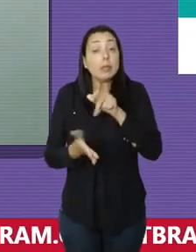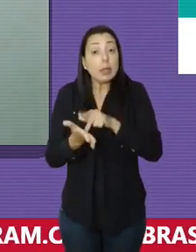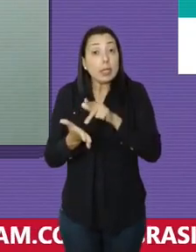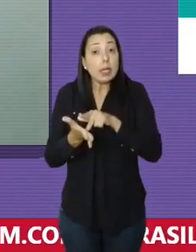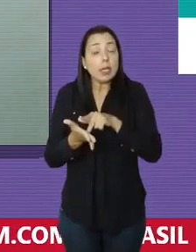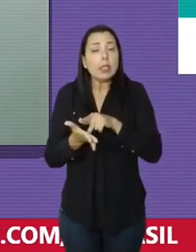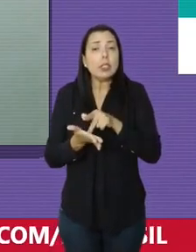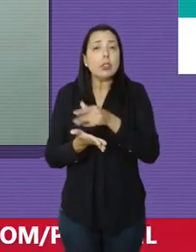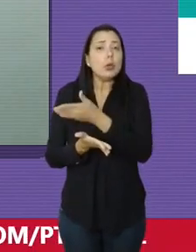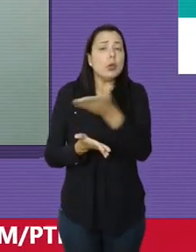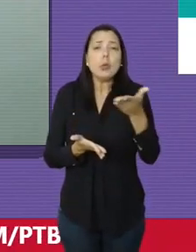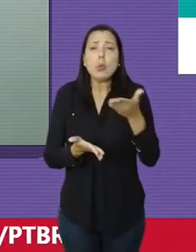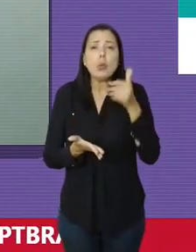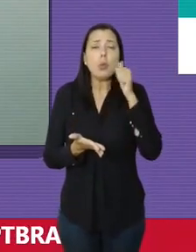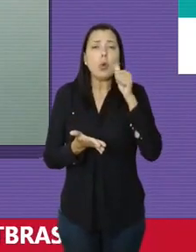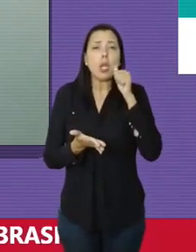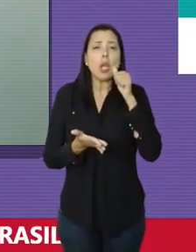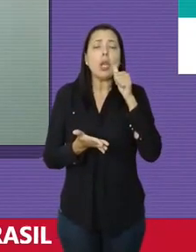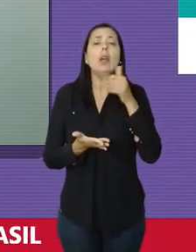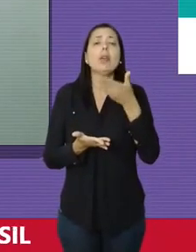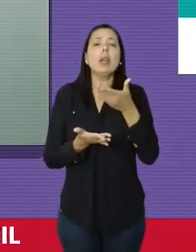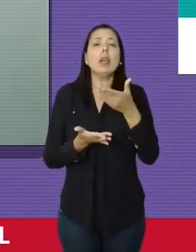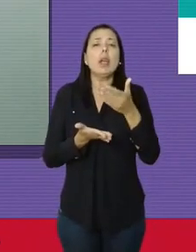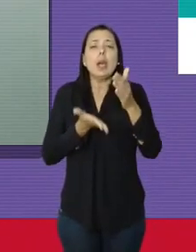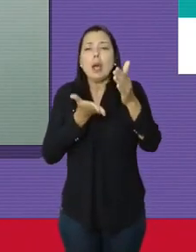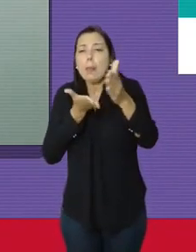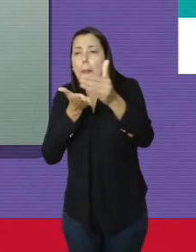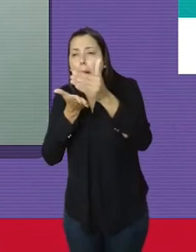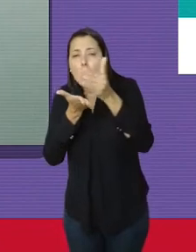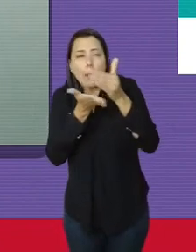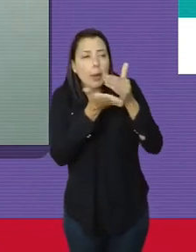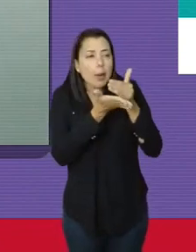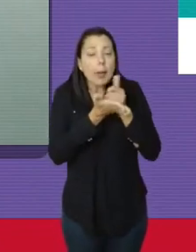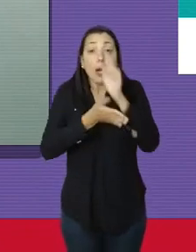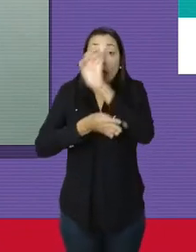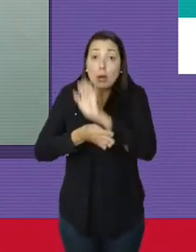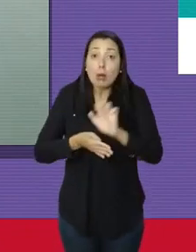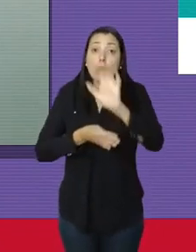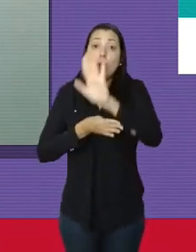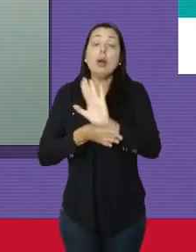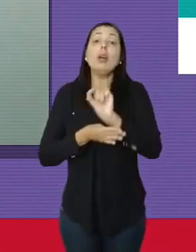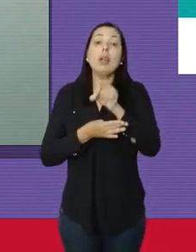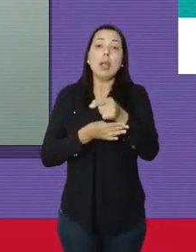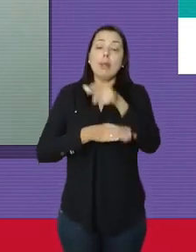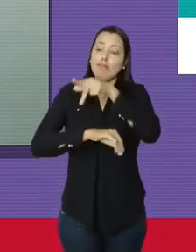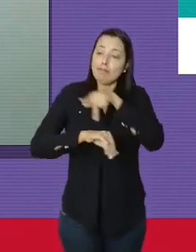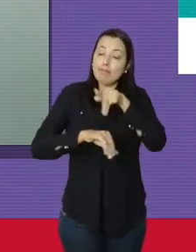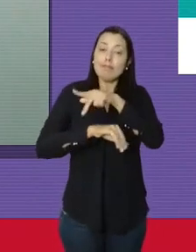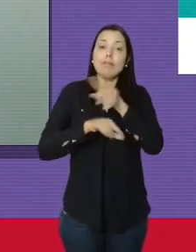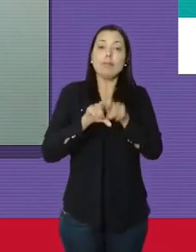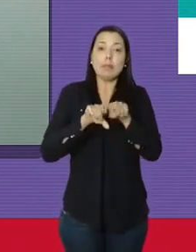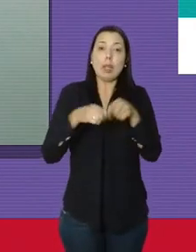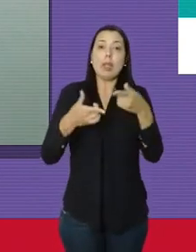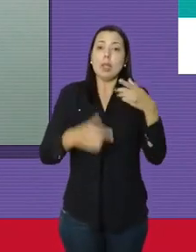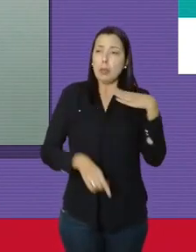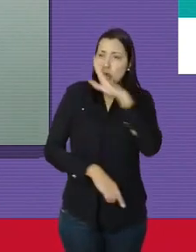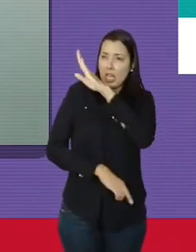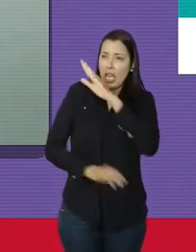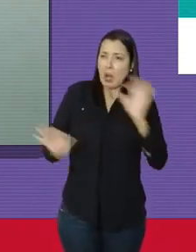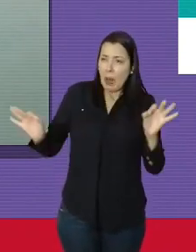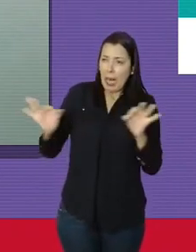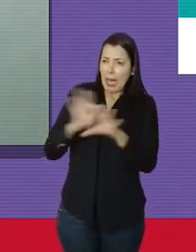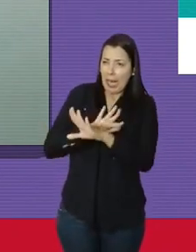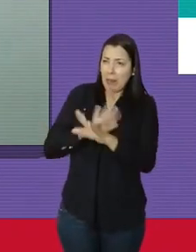como mulheres militantes é recolher cada pedaço do Estado e do país que Bolsonaro está quebrando